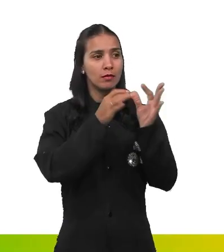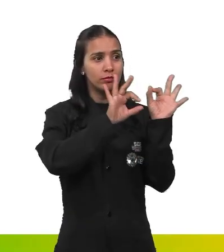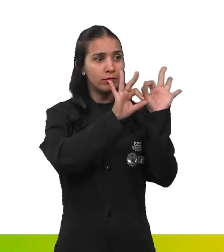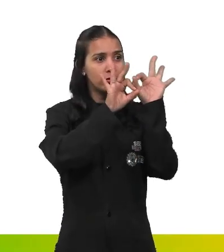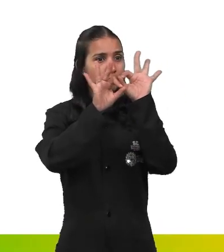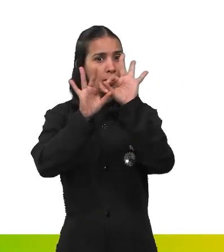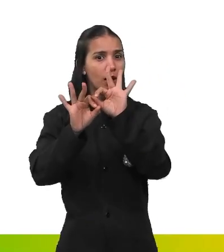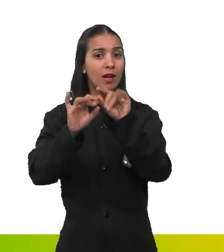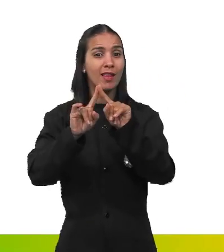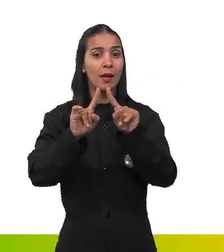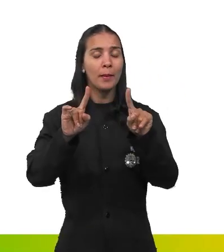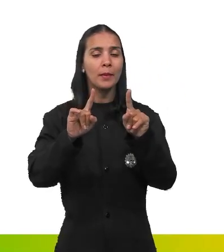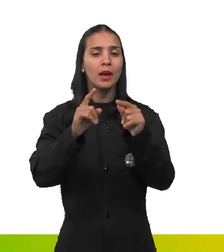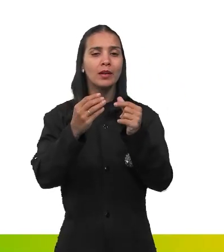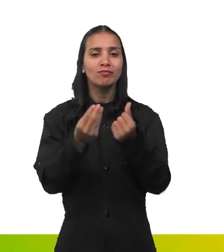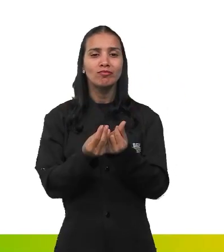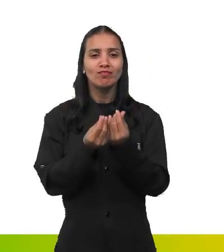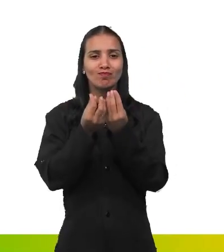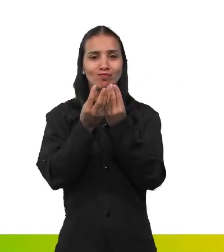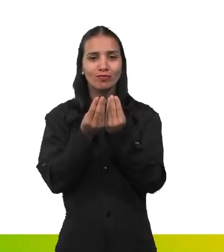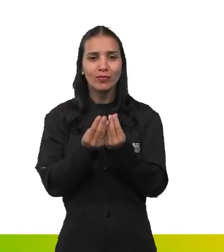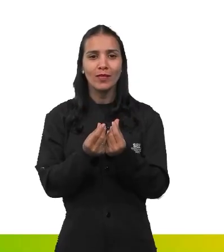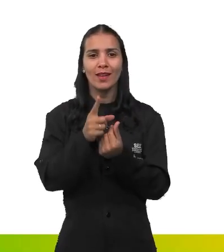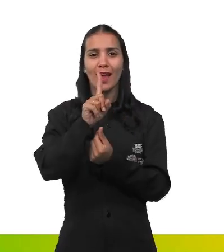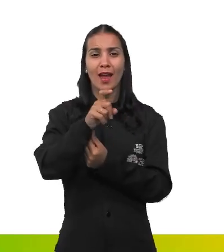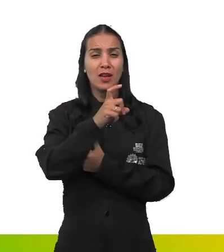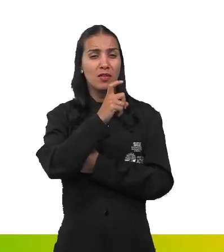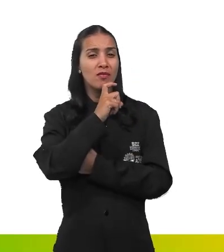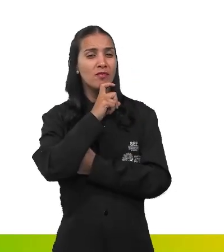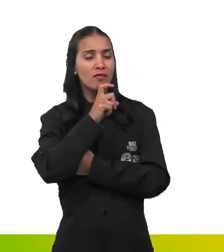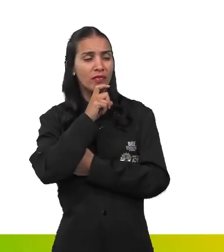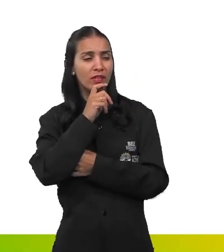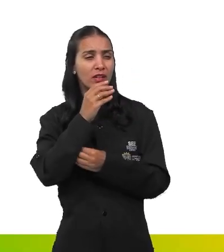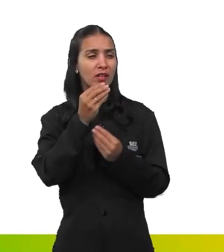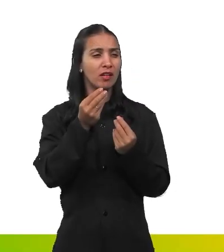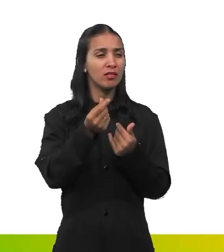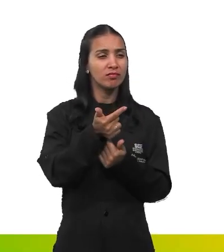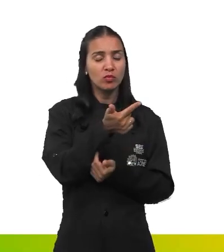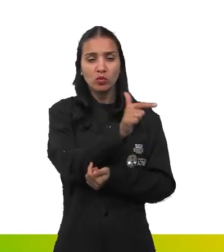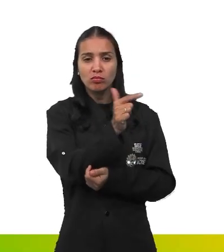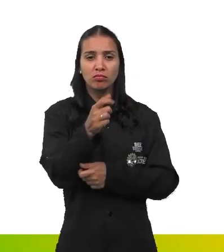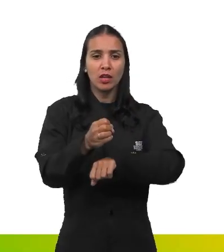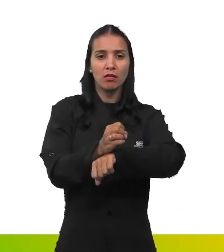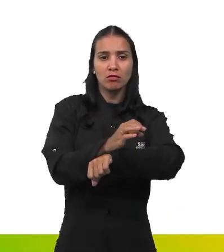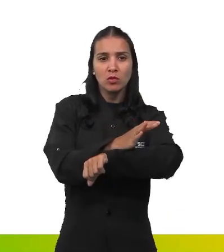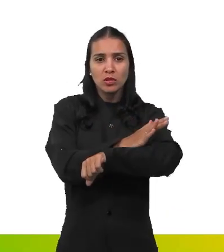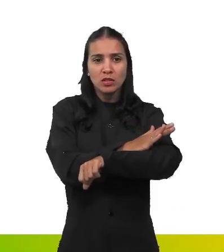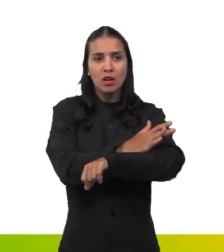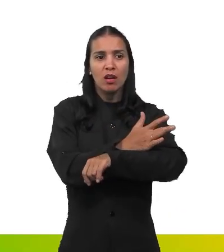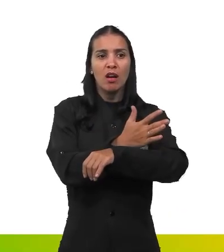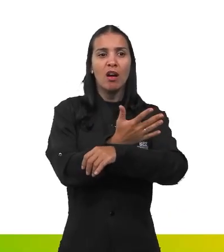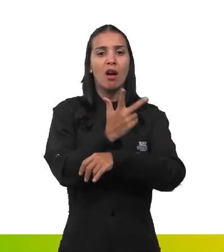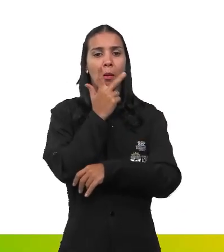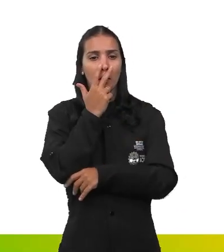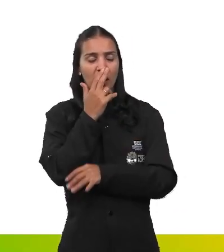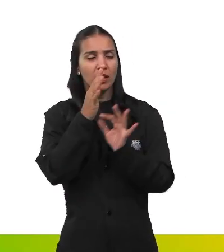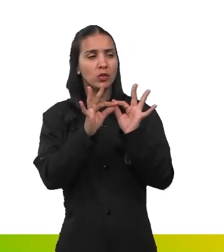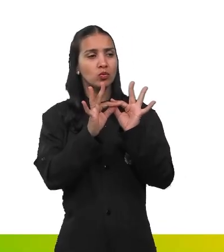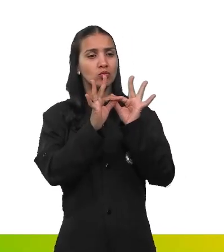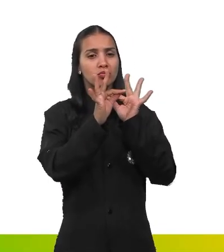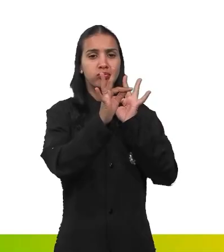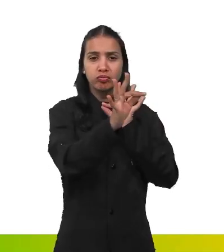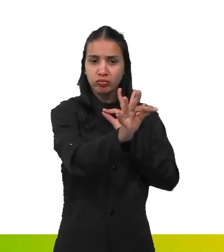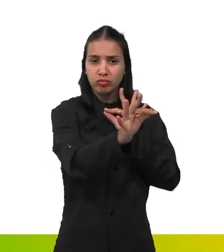parecia fria e distante. Aqui a gente pode observar que essa questão já está falando dos